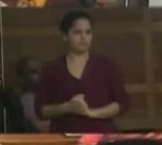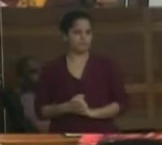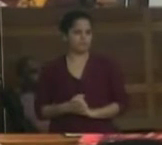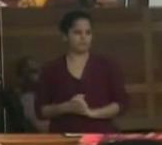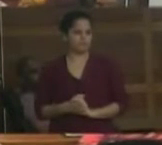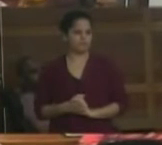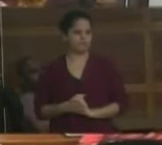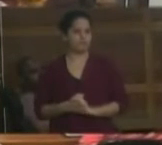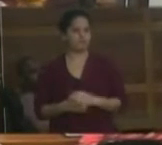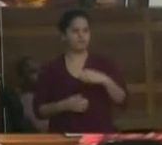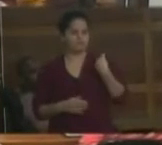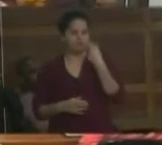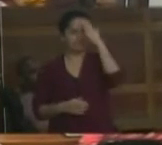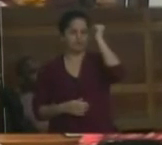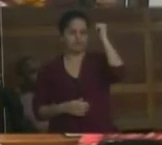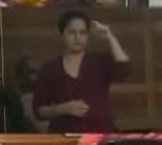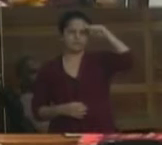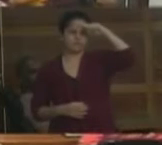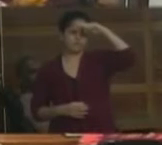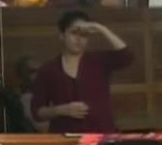e aí